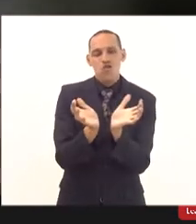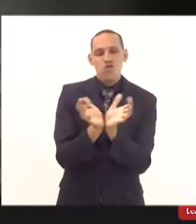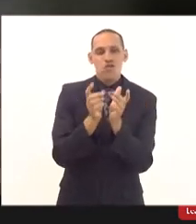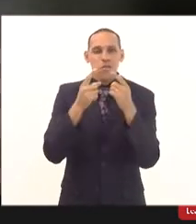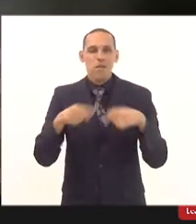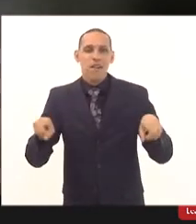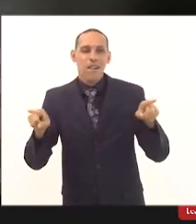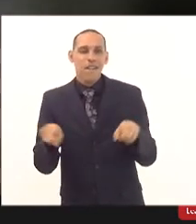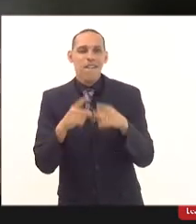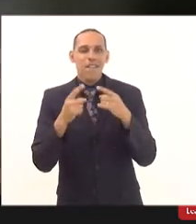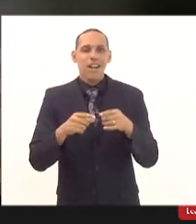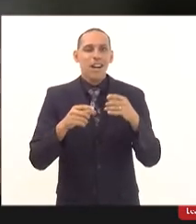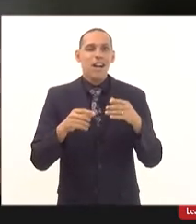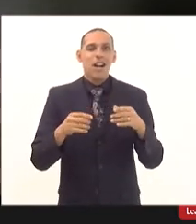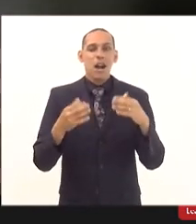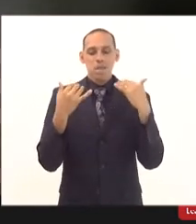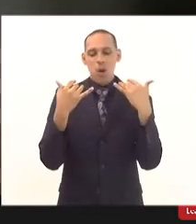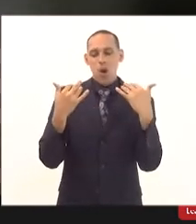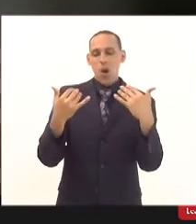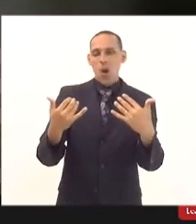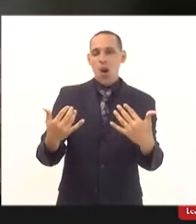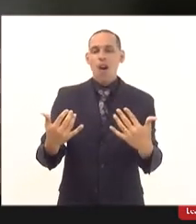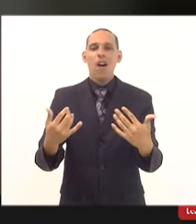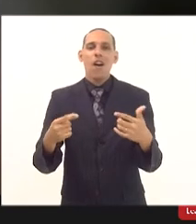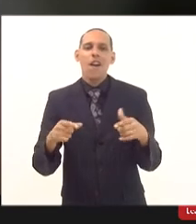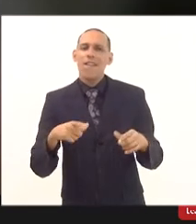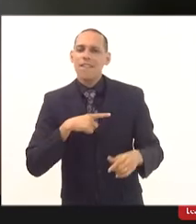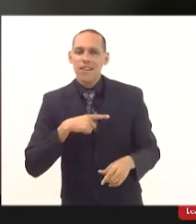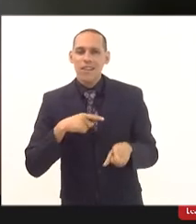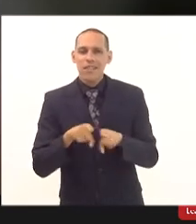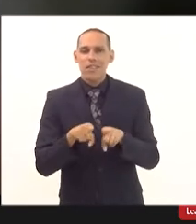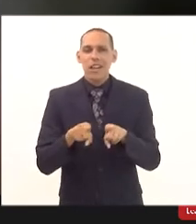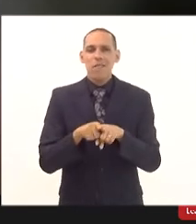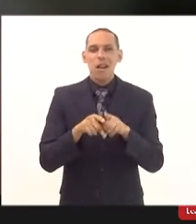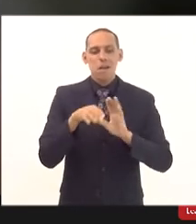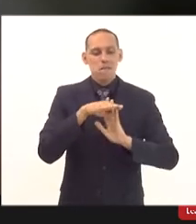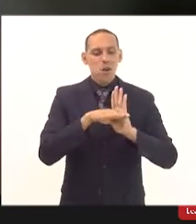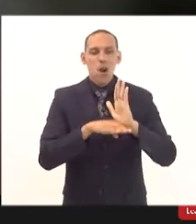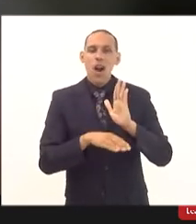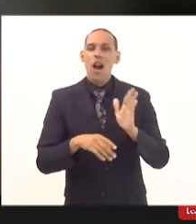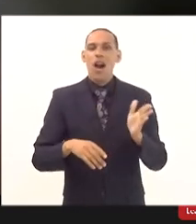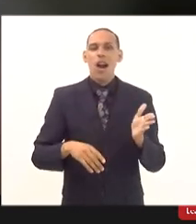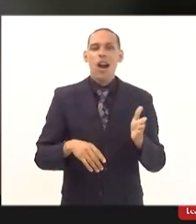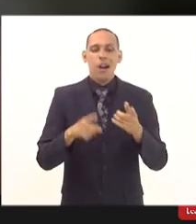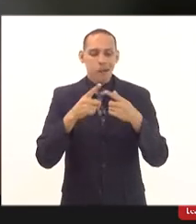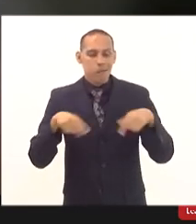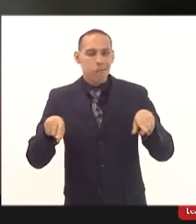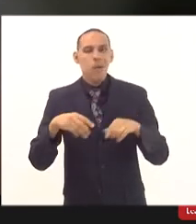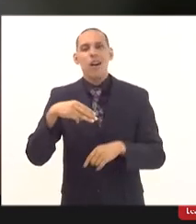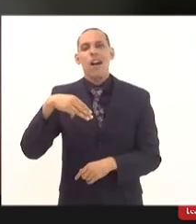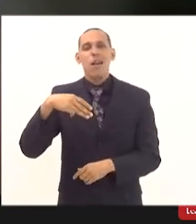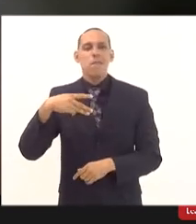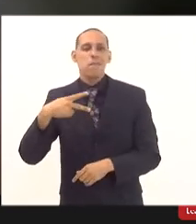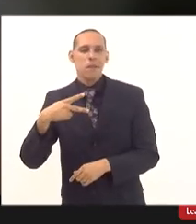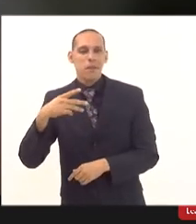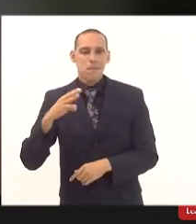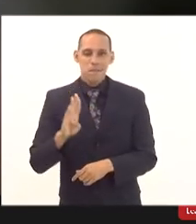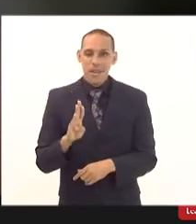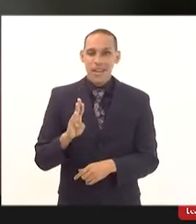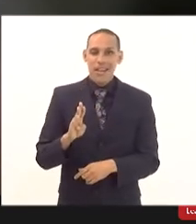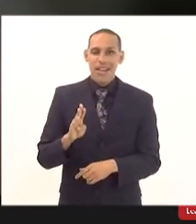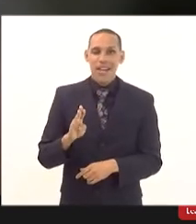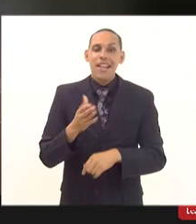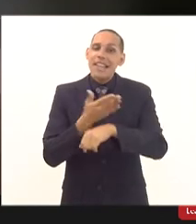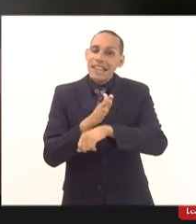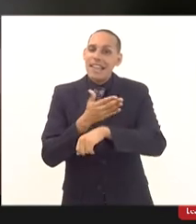Sinfônica com presença de público tinha programas de música popular brasileira que ensaio da orquestra